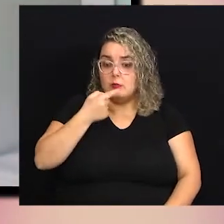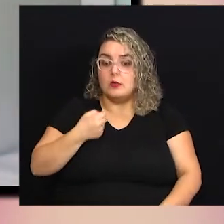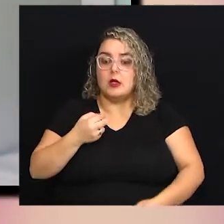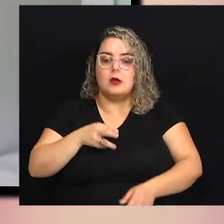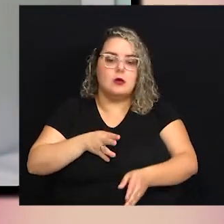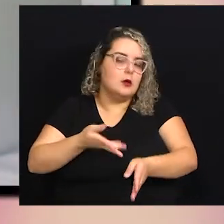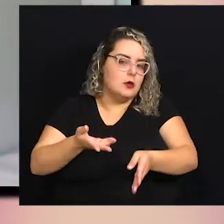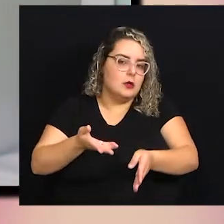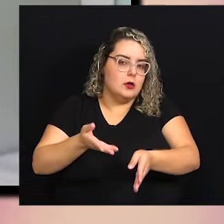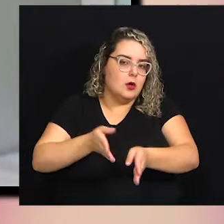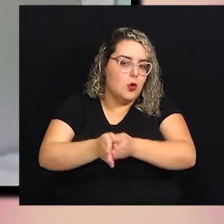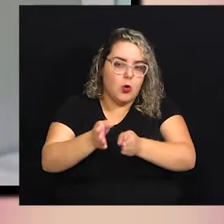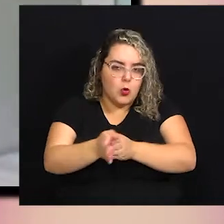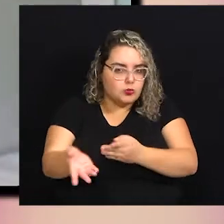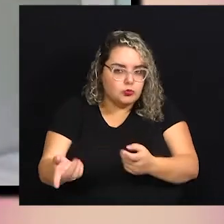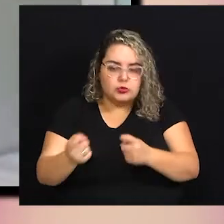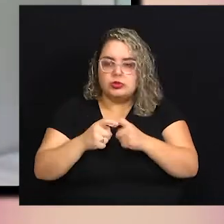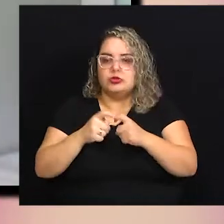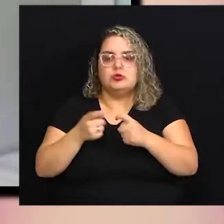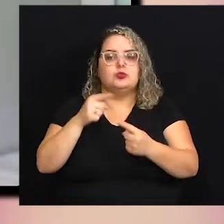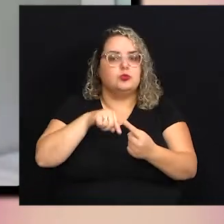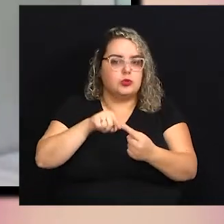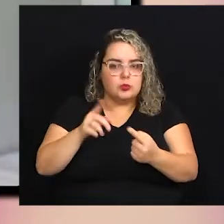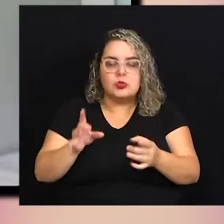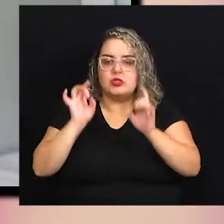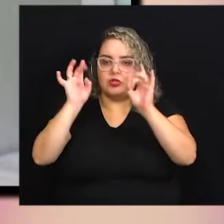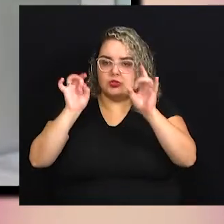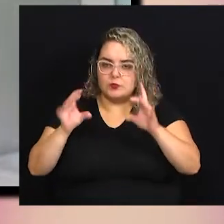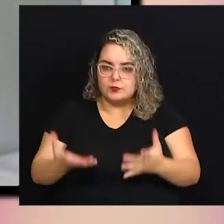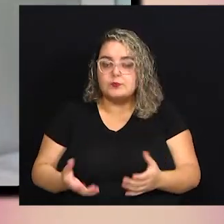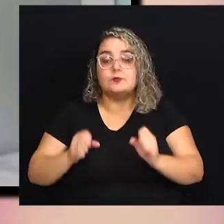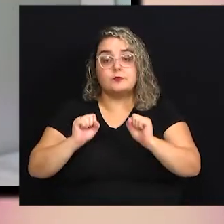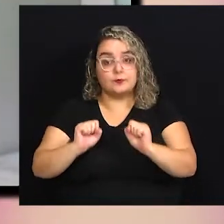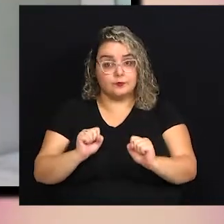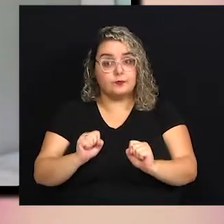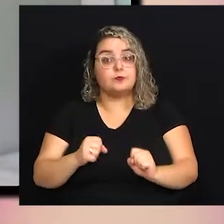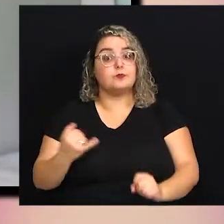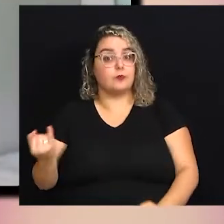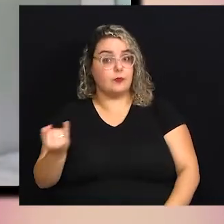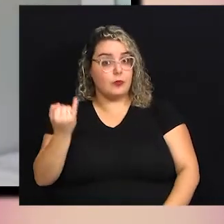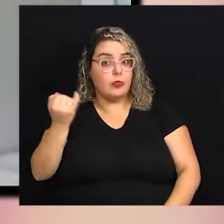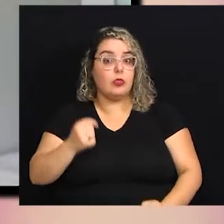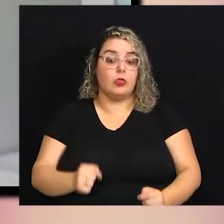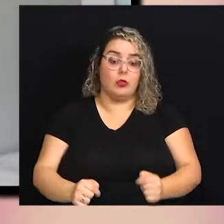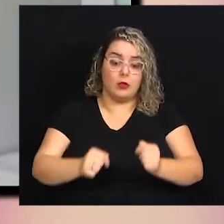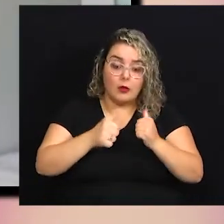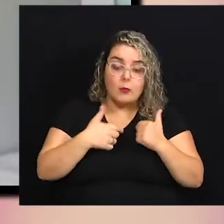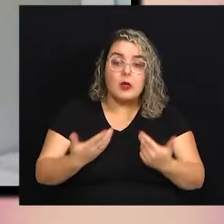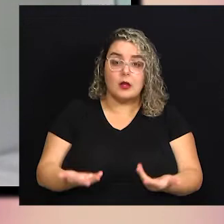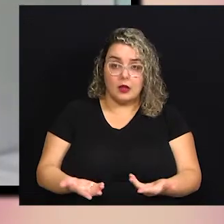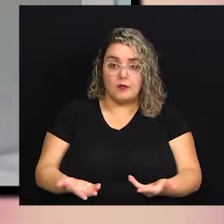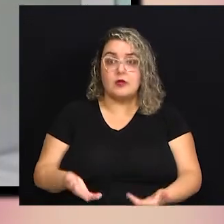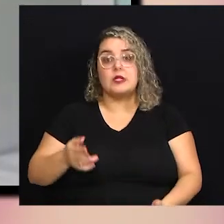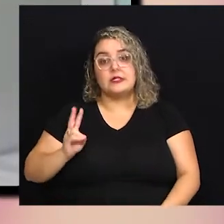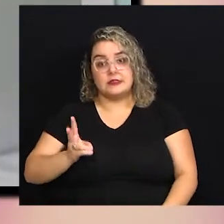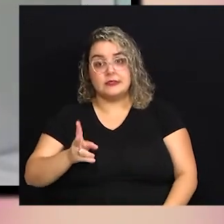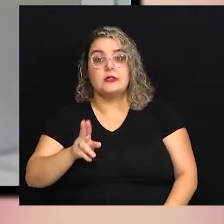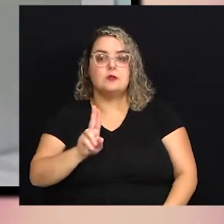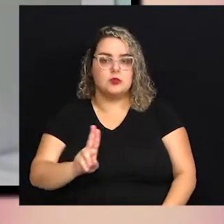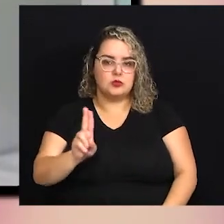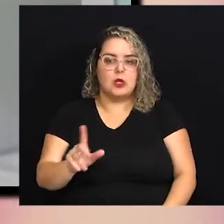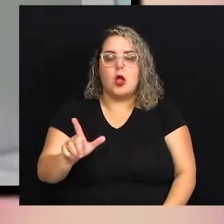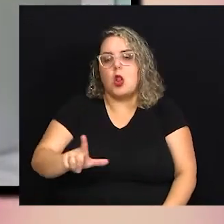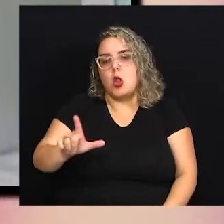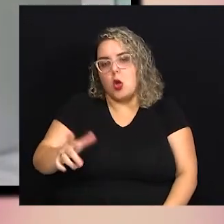desse medicamento para um objetivo, né, específico, ele pode ser extremamente benéfico e a gente sempre